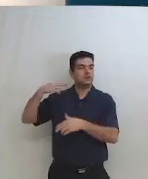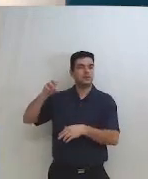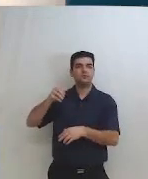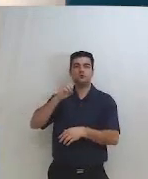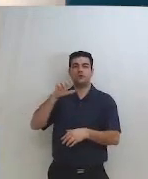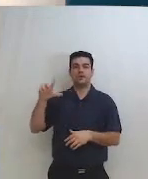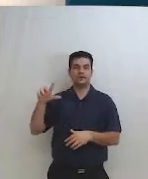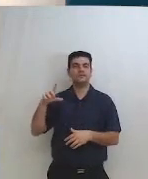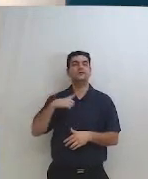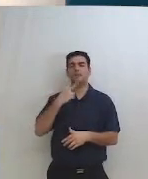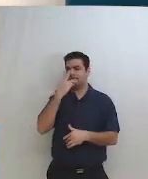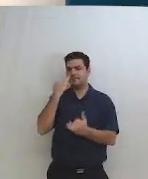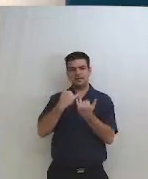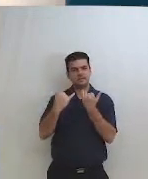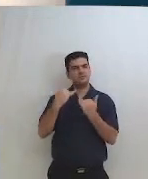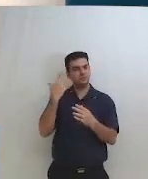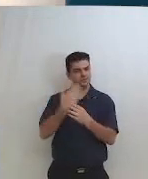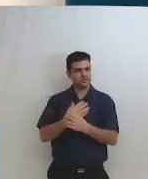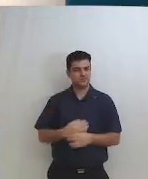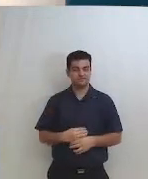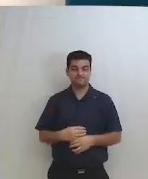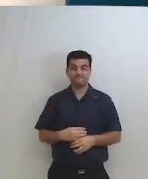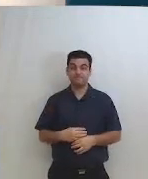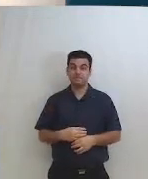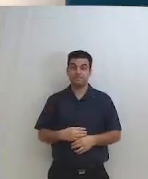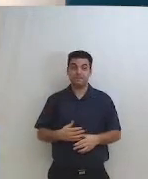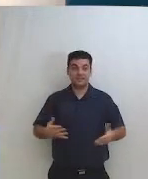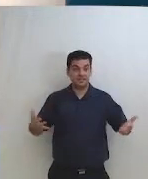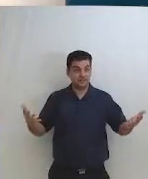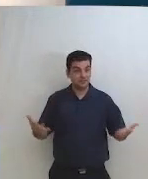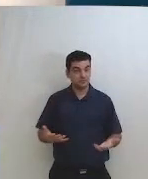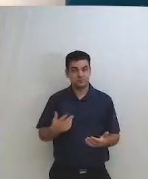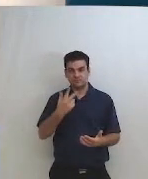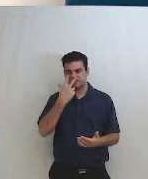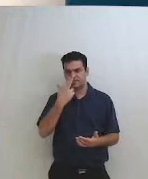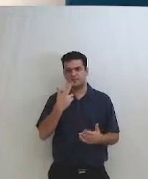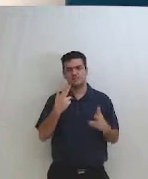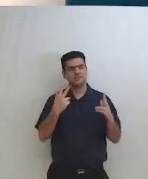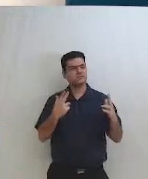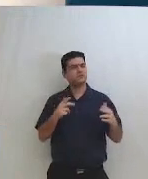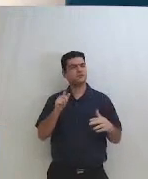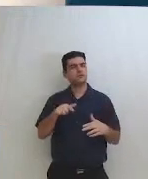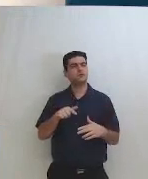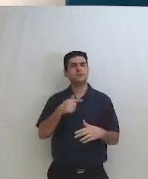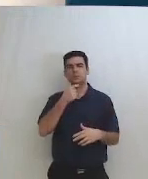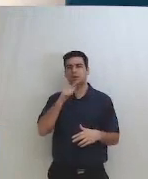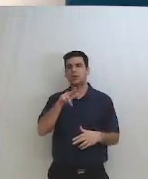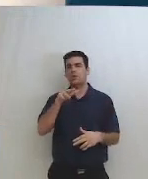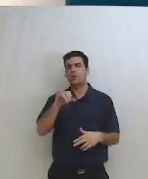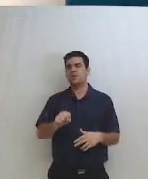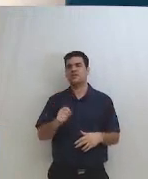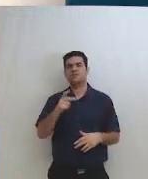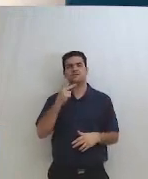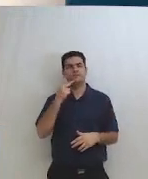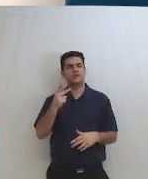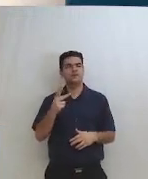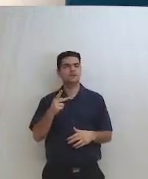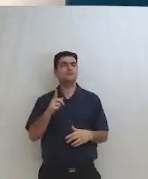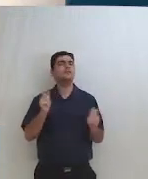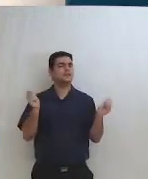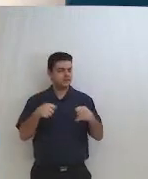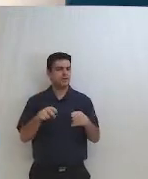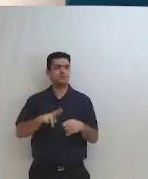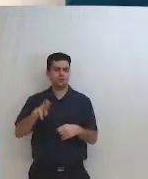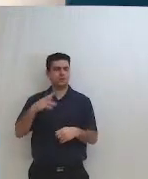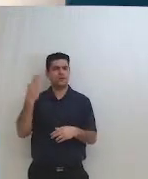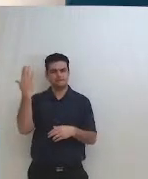E, no mesmo sentido, o parecer do doutor subprocurador-geral da República, doutor Luiz Augusto Santos Lima, acerca da legalidade da prova, o qual